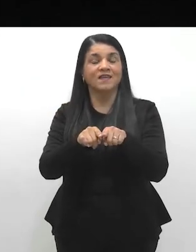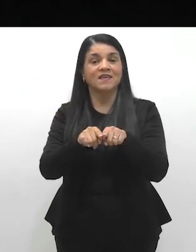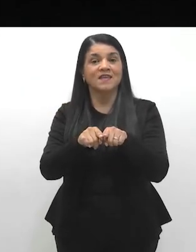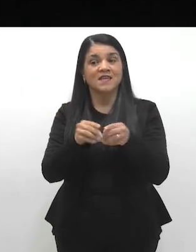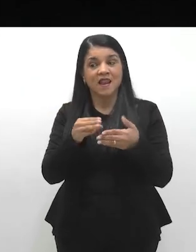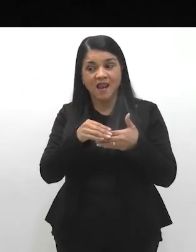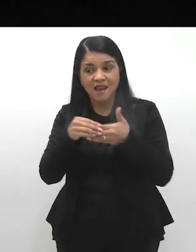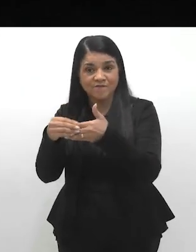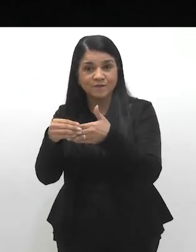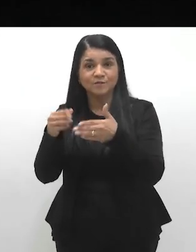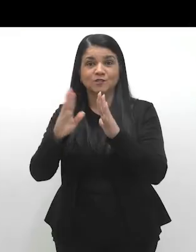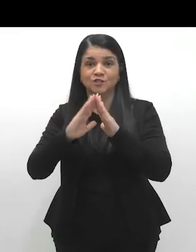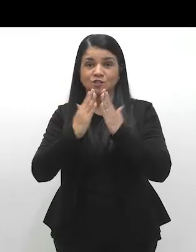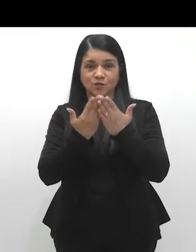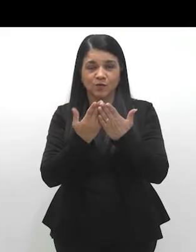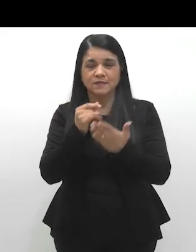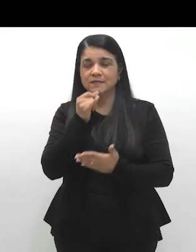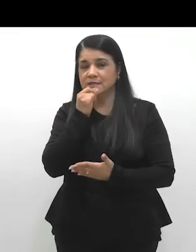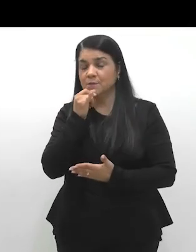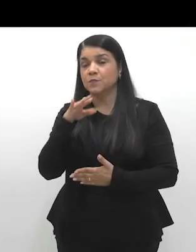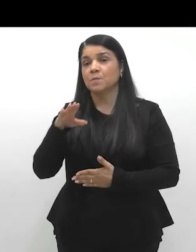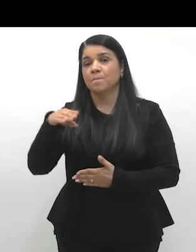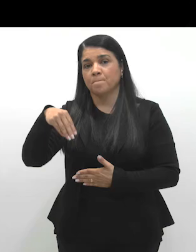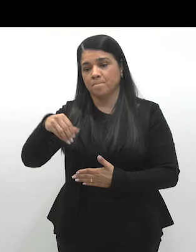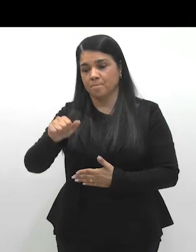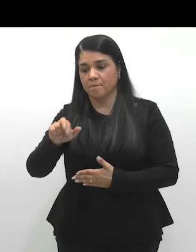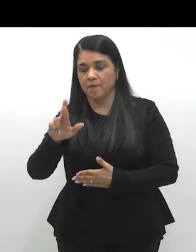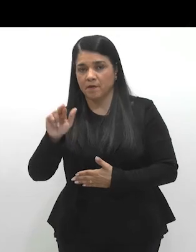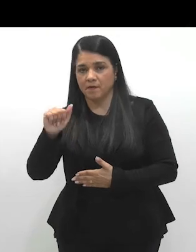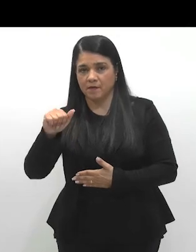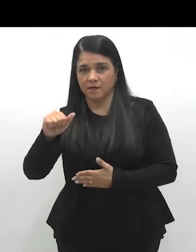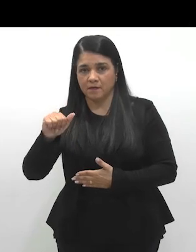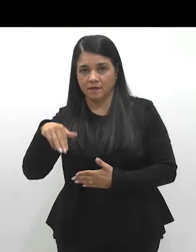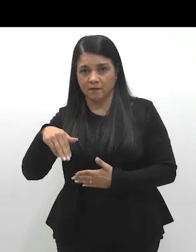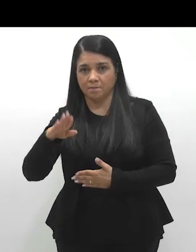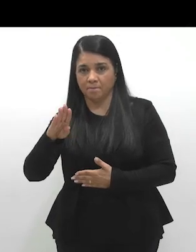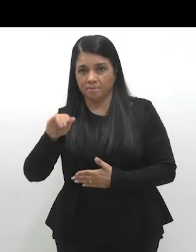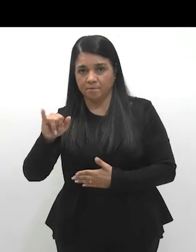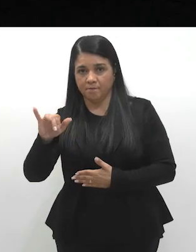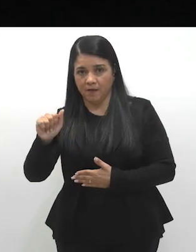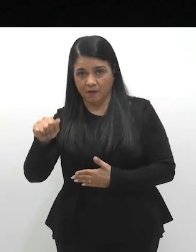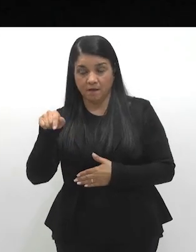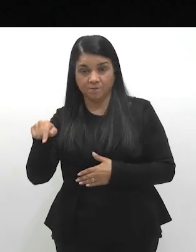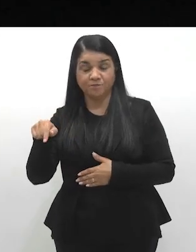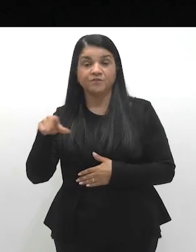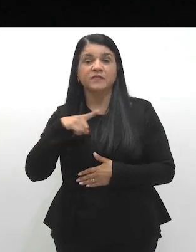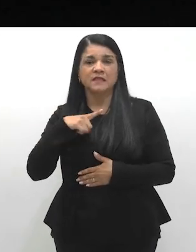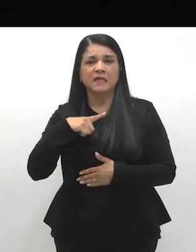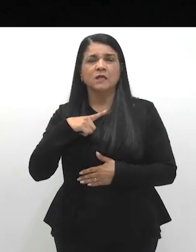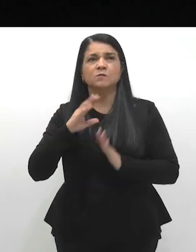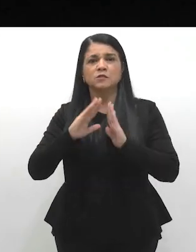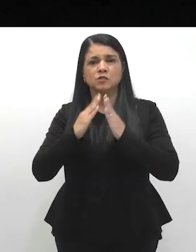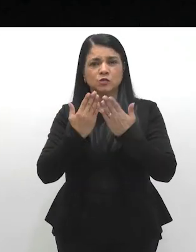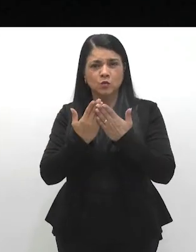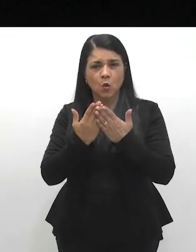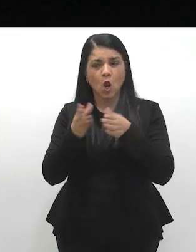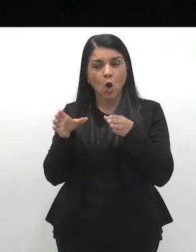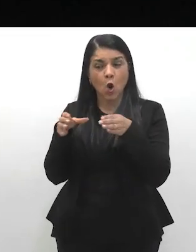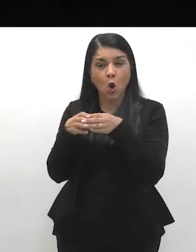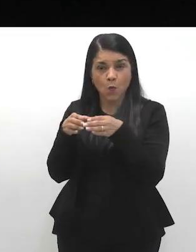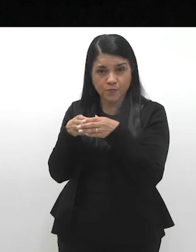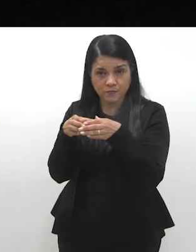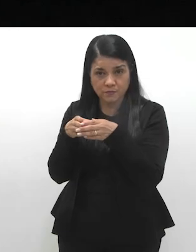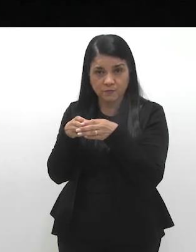para as escolas. Por exemplo, na escola de Marambaia, onde tem, na Restinga de Marambaia, onde tem